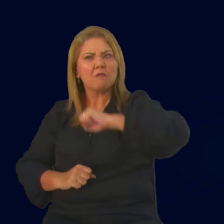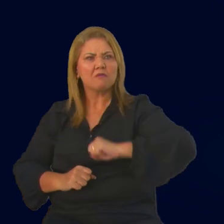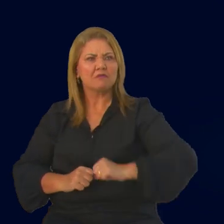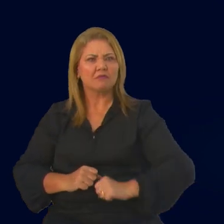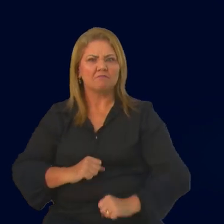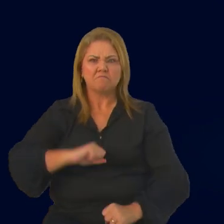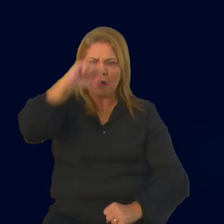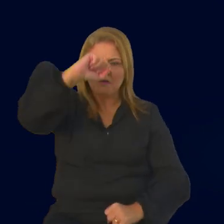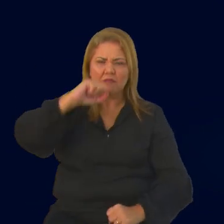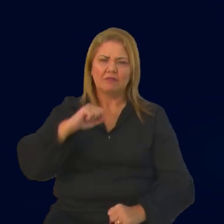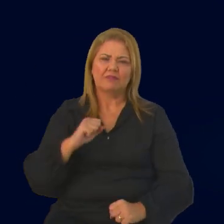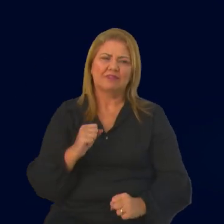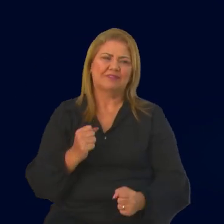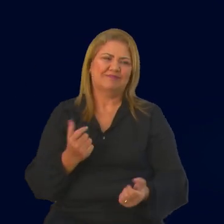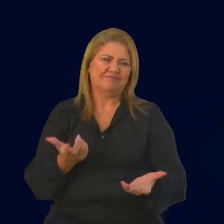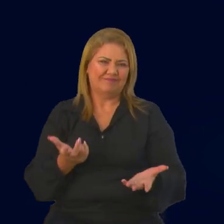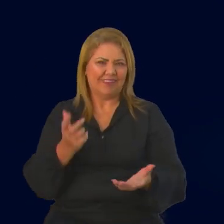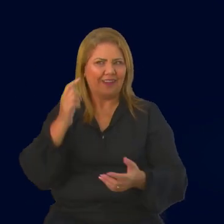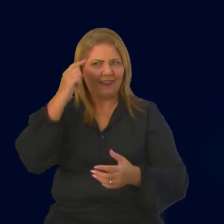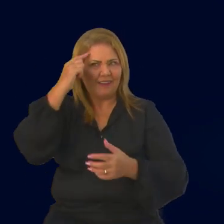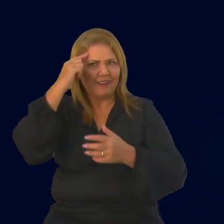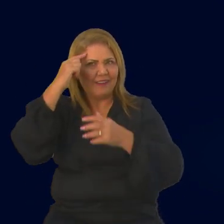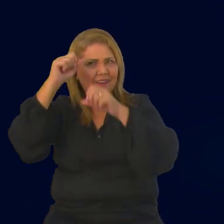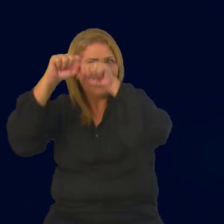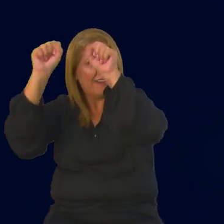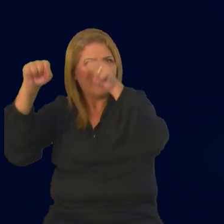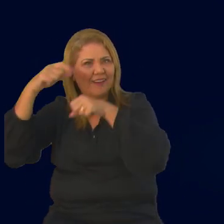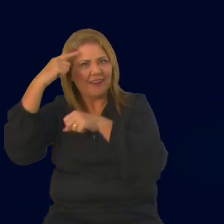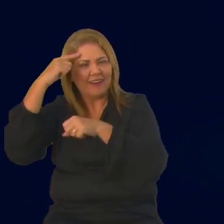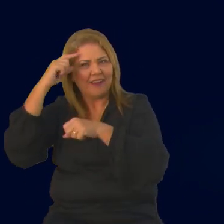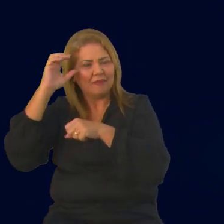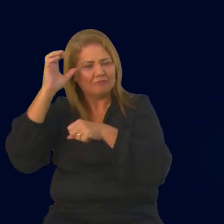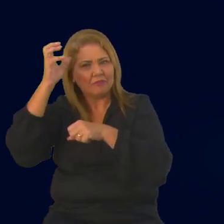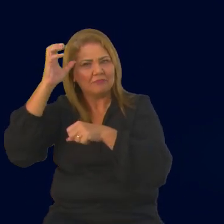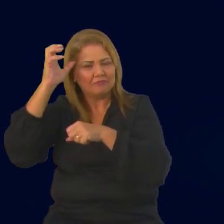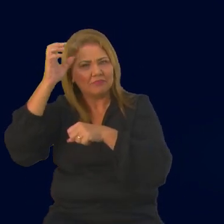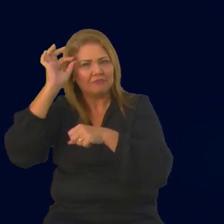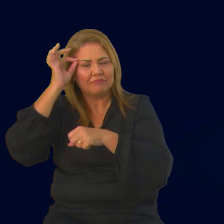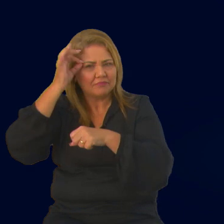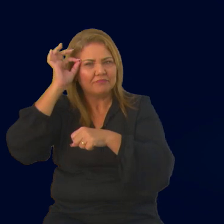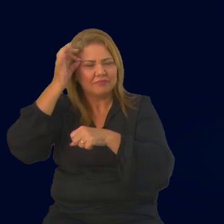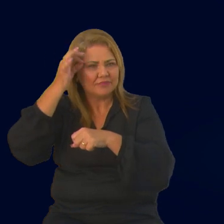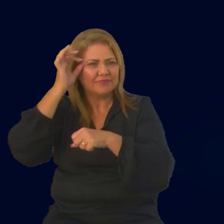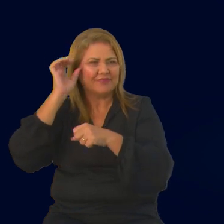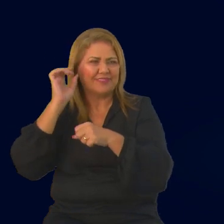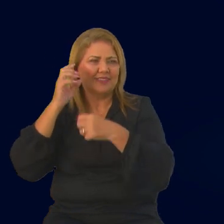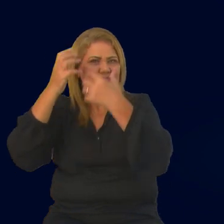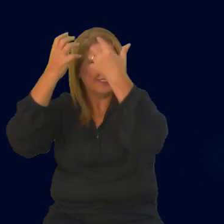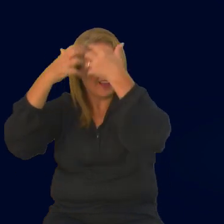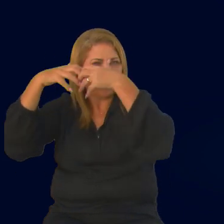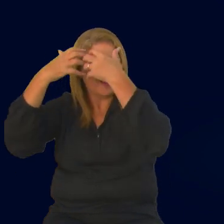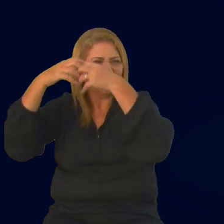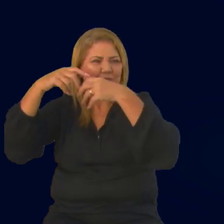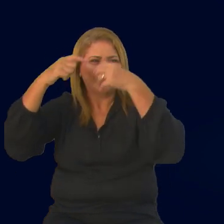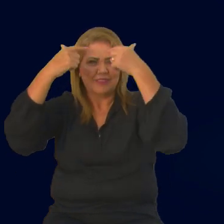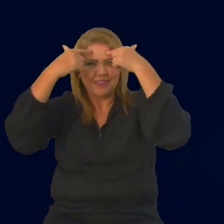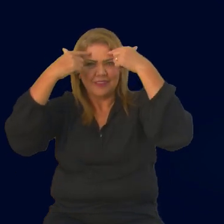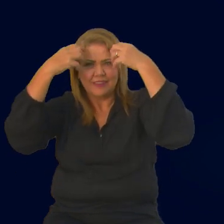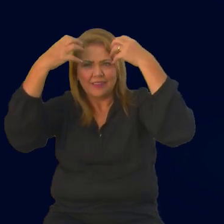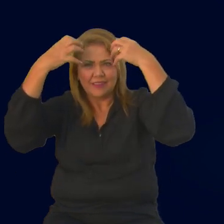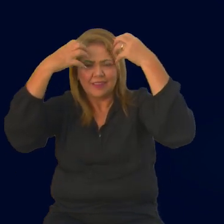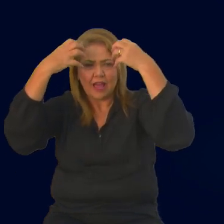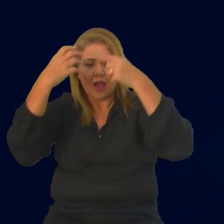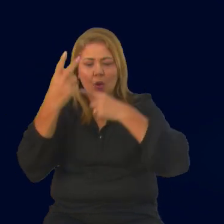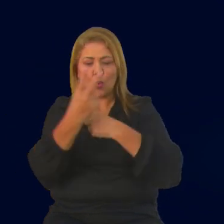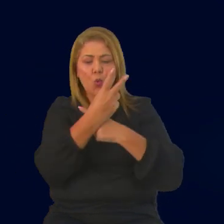São reações impulsivas. O cérebro tem esse processamento automático muito para nos proteger.